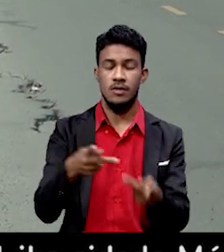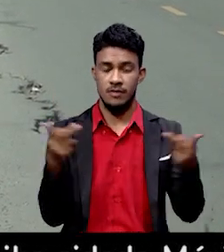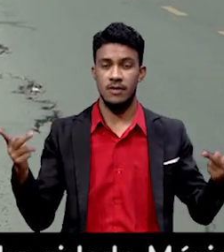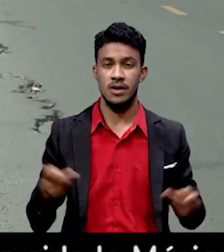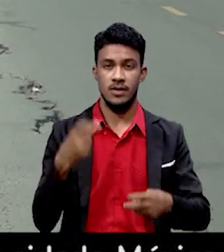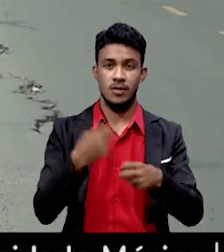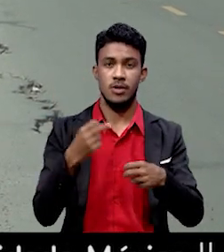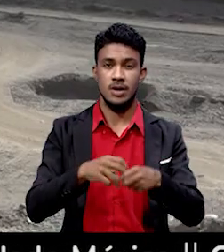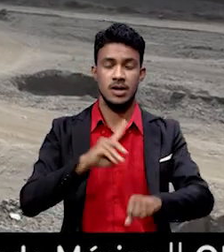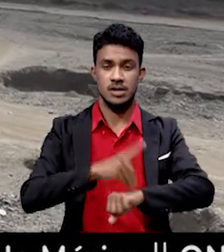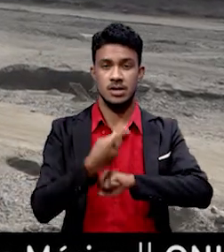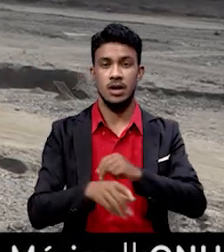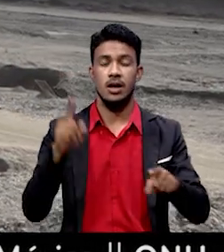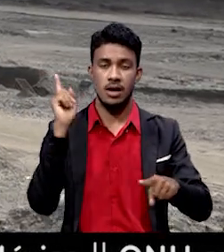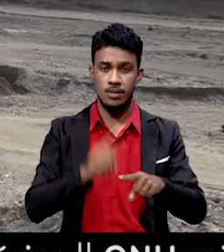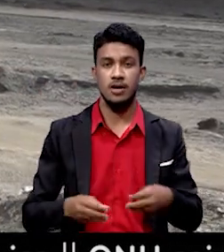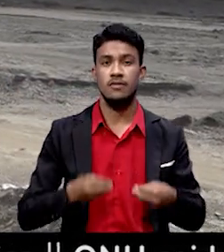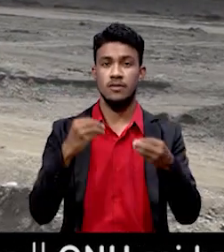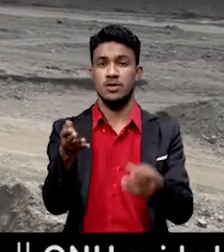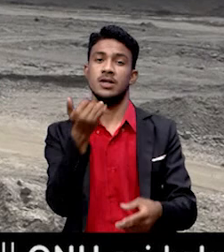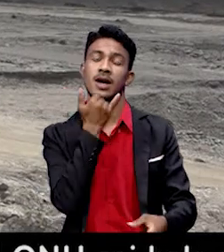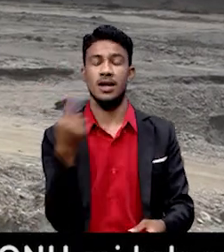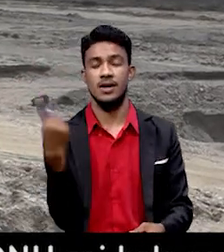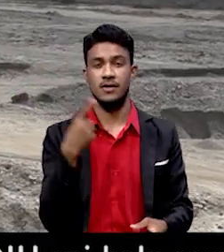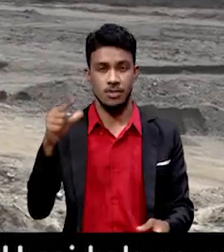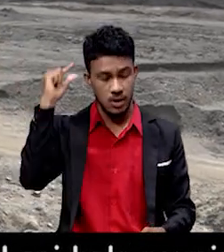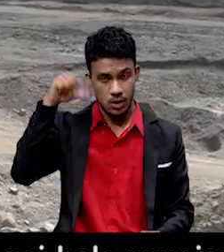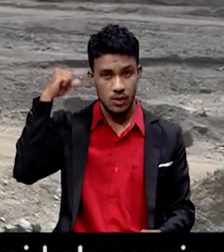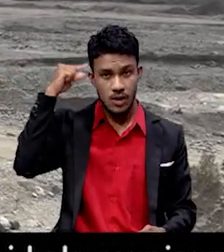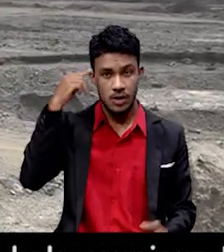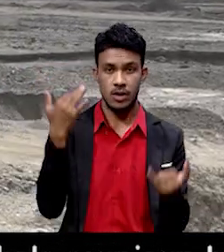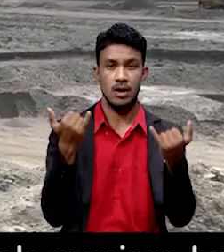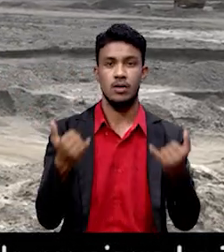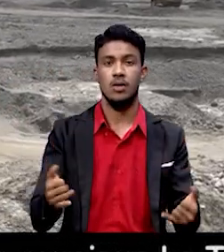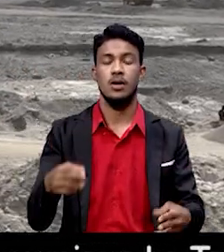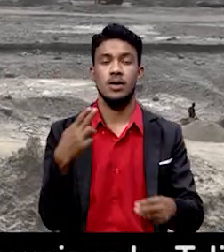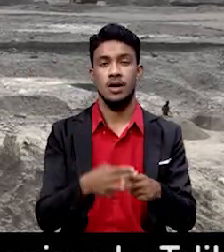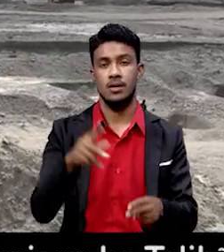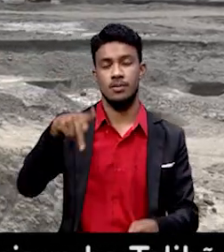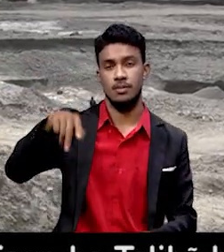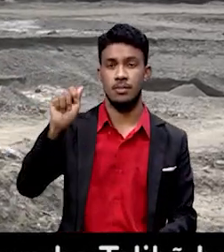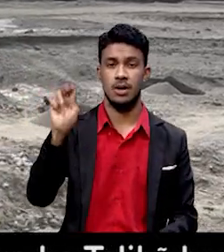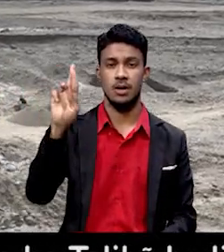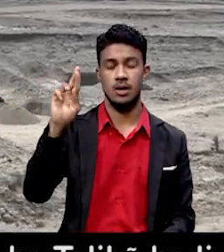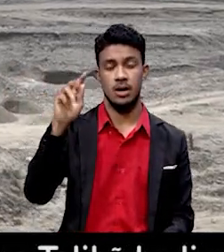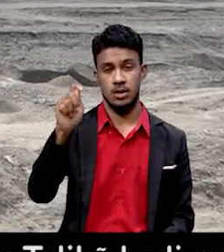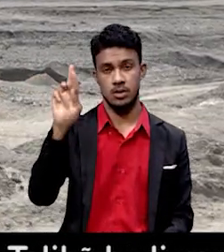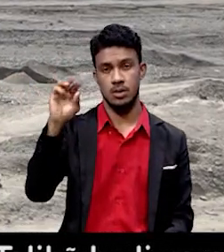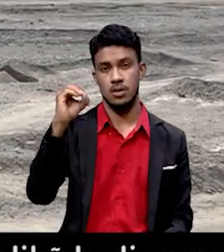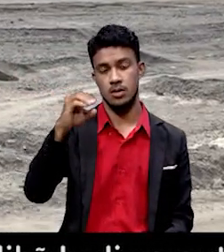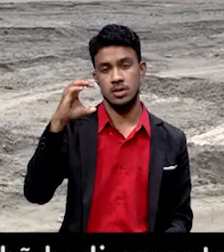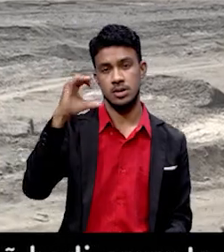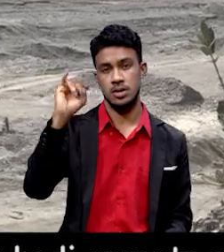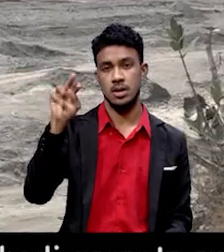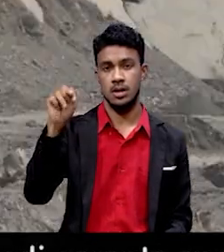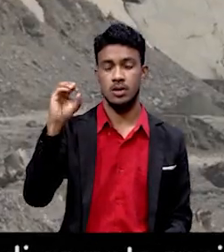inundasaun atola bele fosala heladet ba Governu anterior. Patrocínio hateten, Governu tem que hatudo asaun no